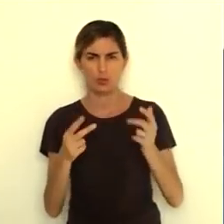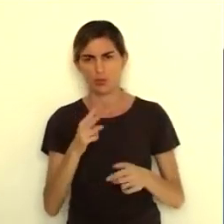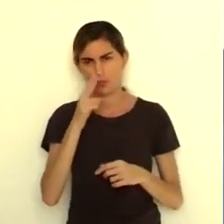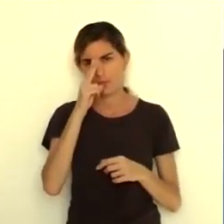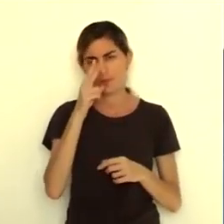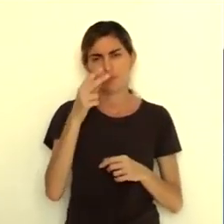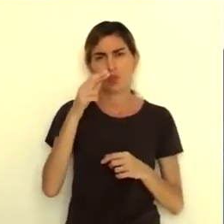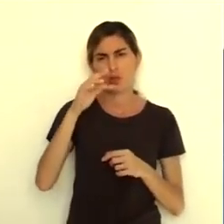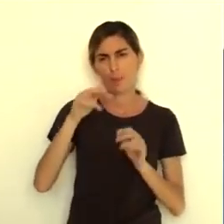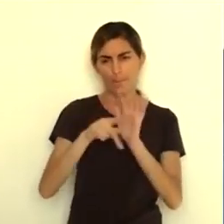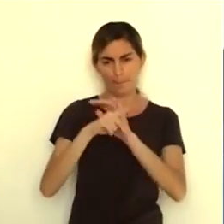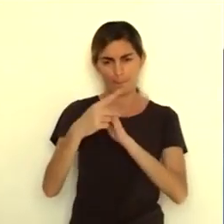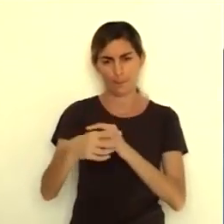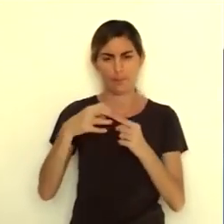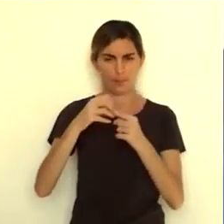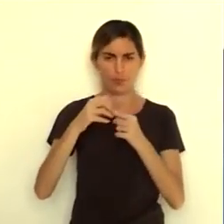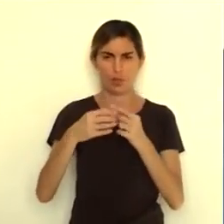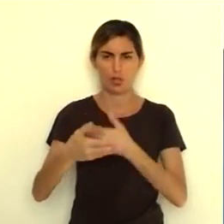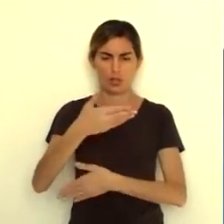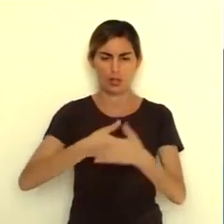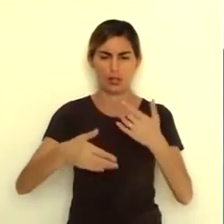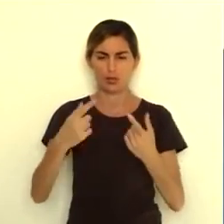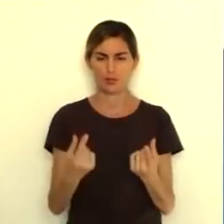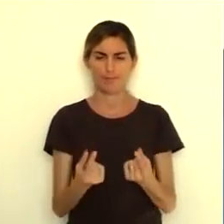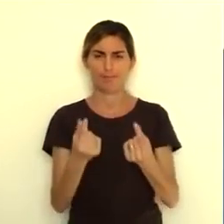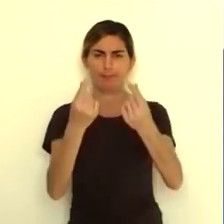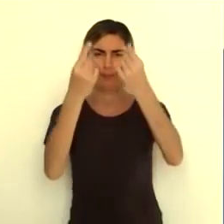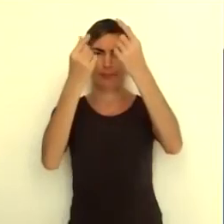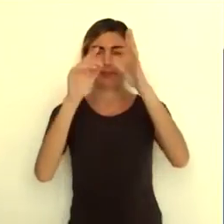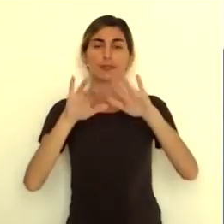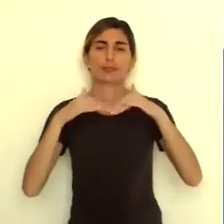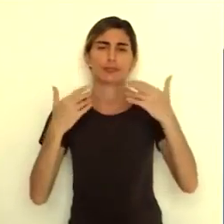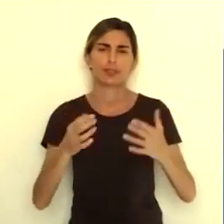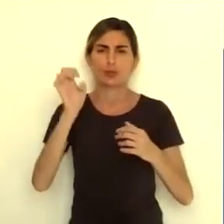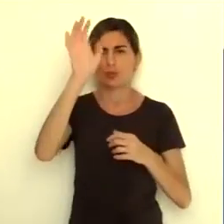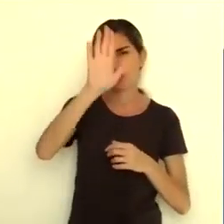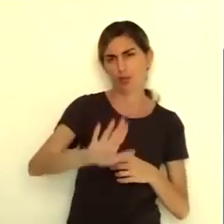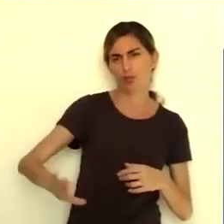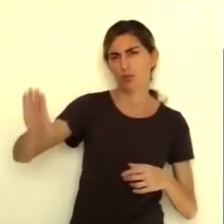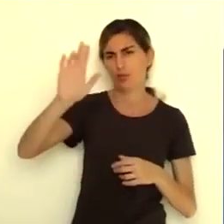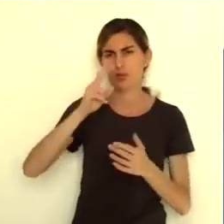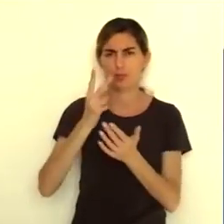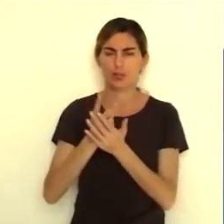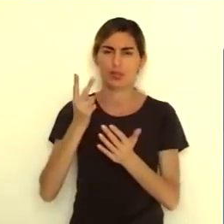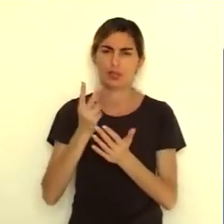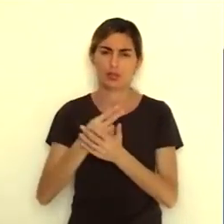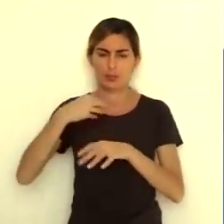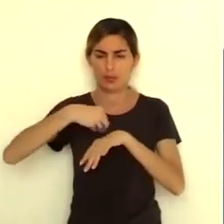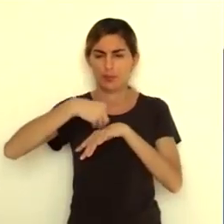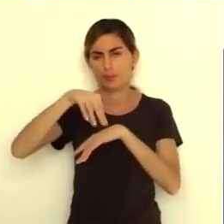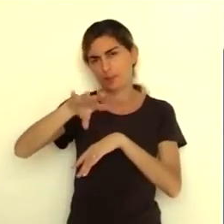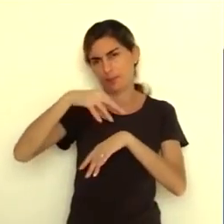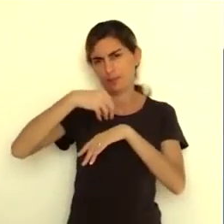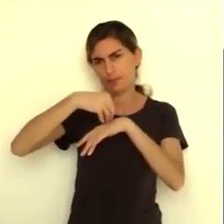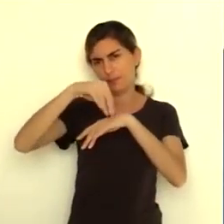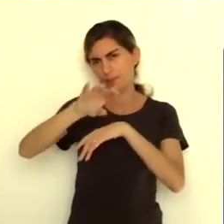aspectos fundamentais, é importante, né, essa correlação econômica. Então, os europeus, eles sempre